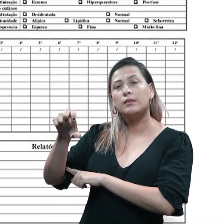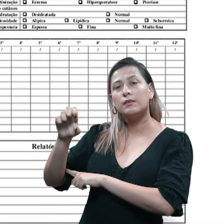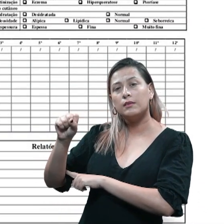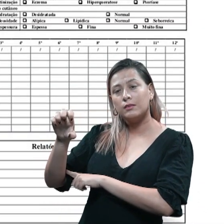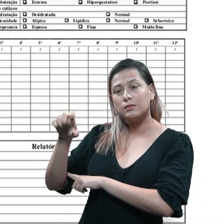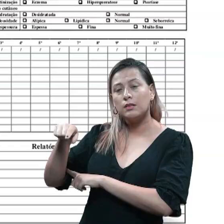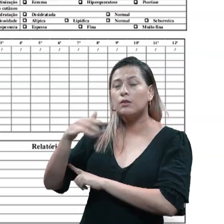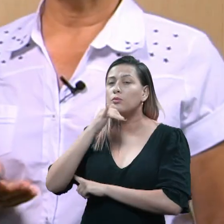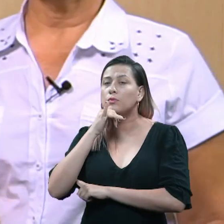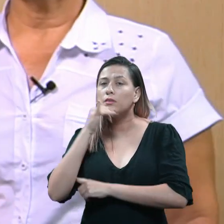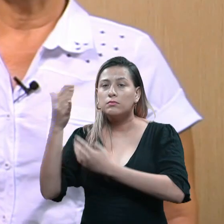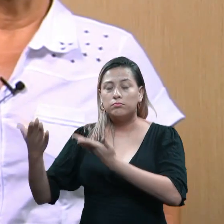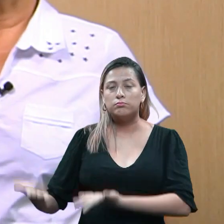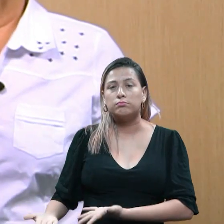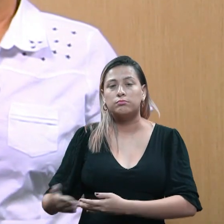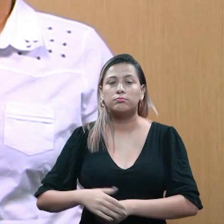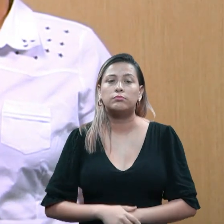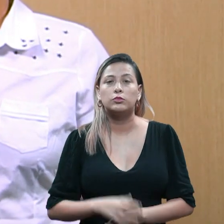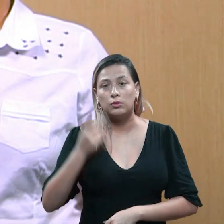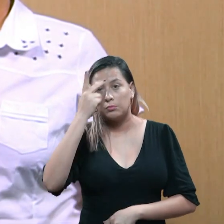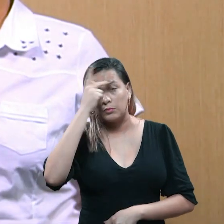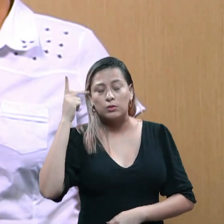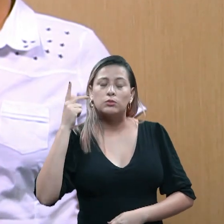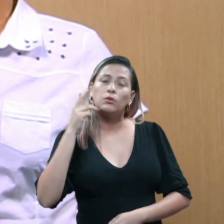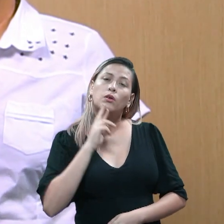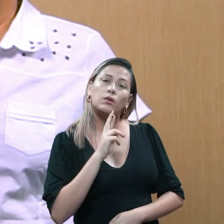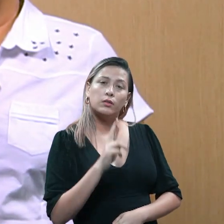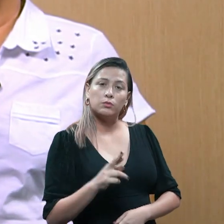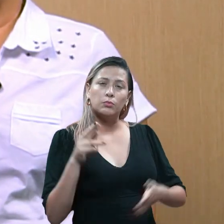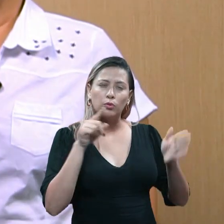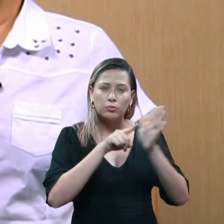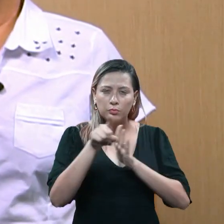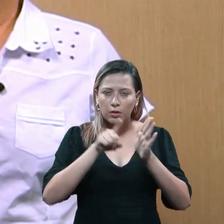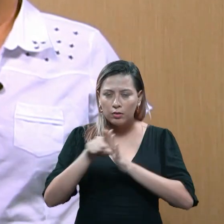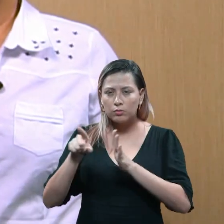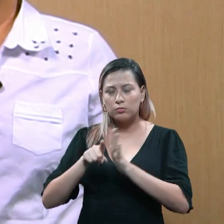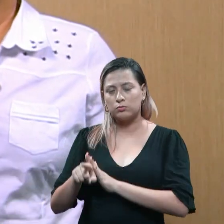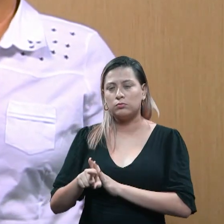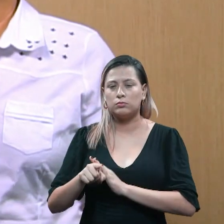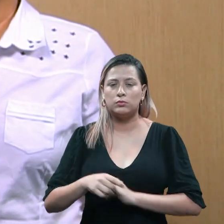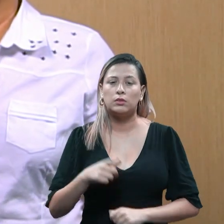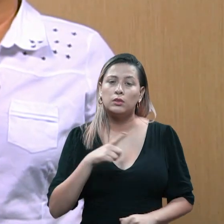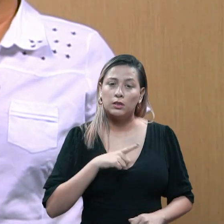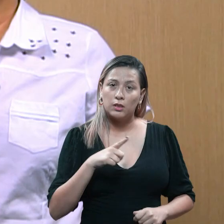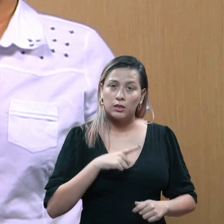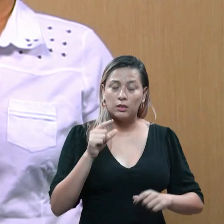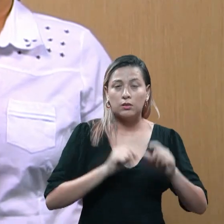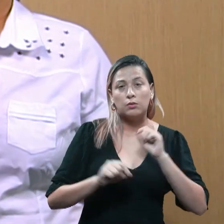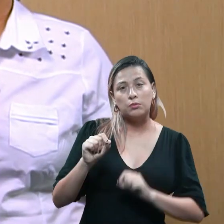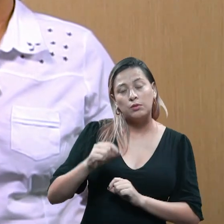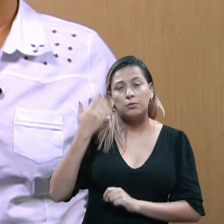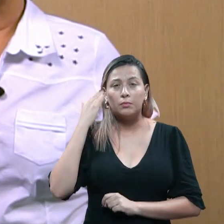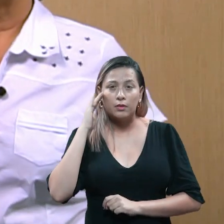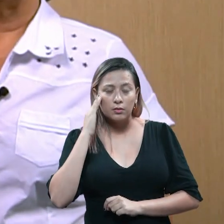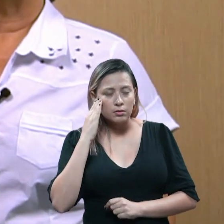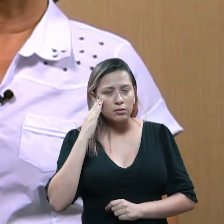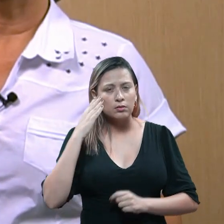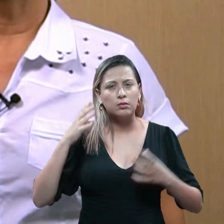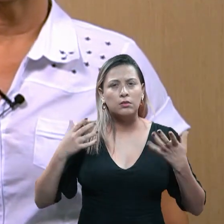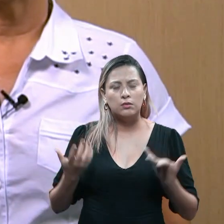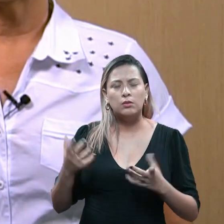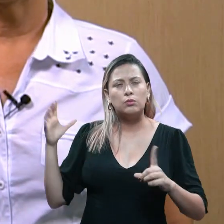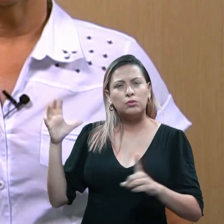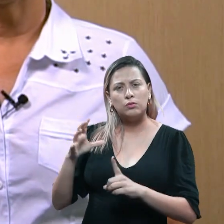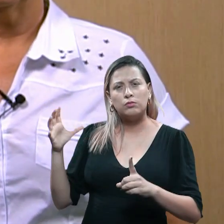é o exemplo, onde o cliente poderá responder a um questionário que te dará elementos para entender o que provocou o quadro